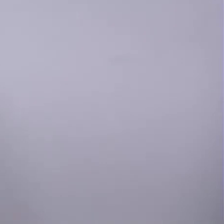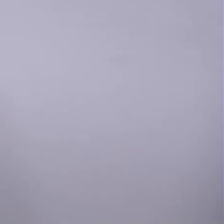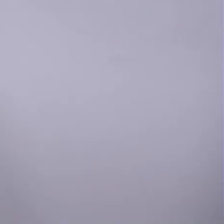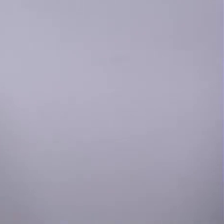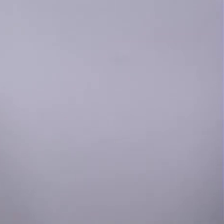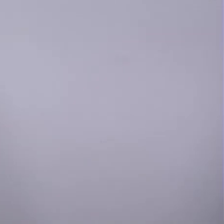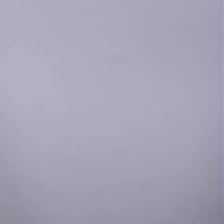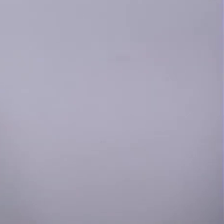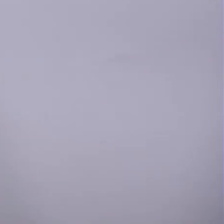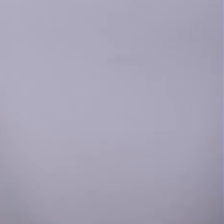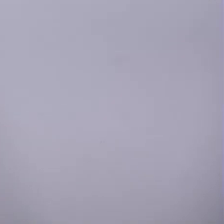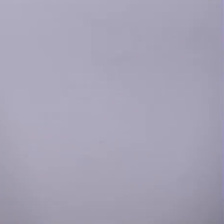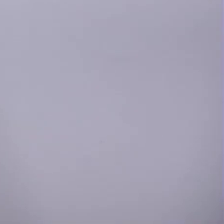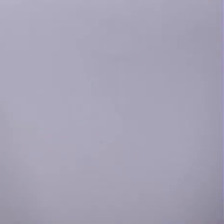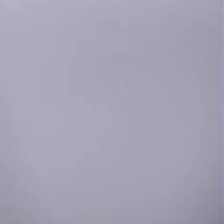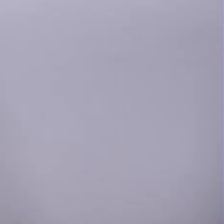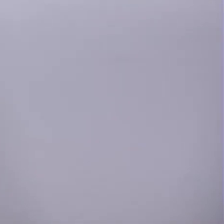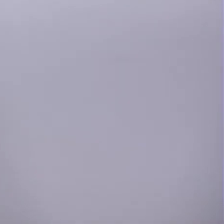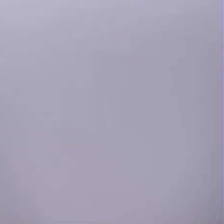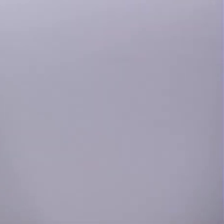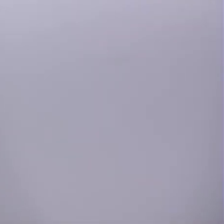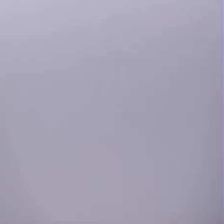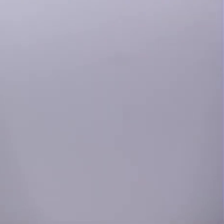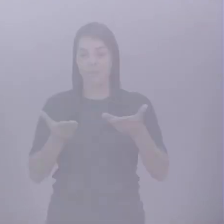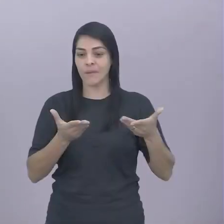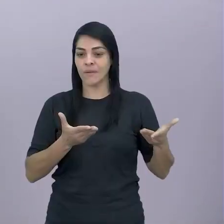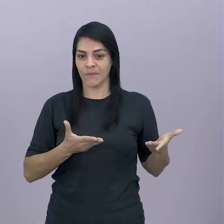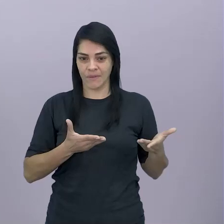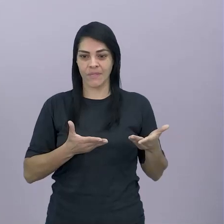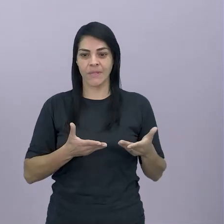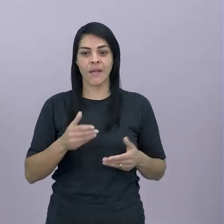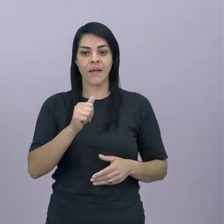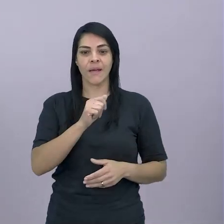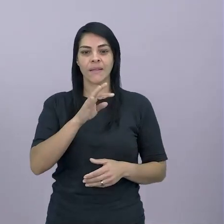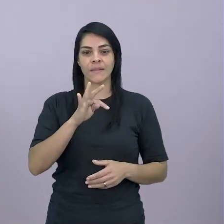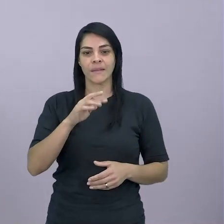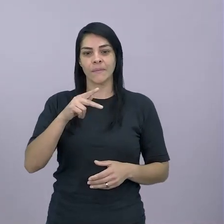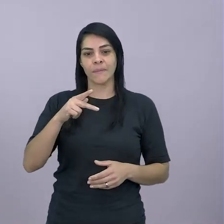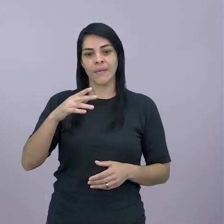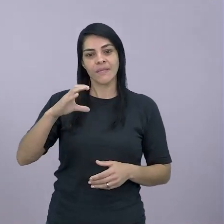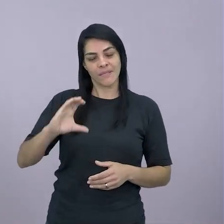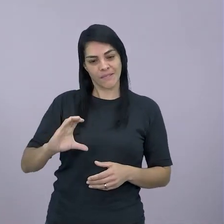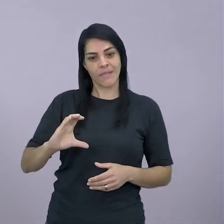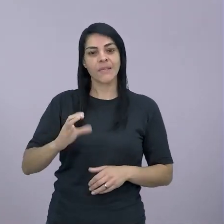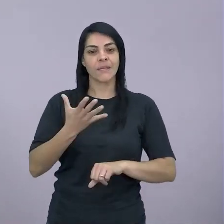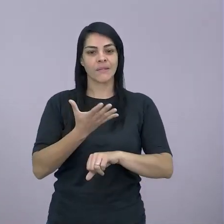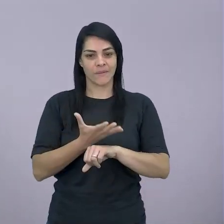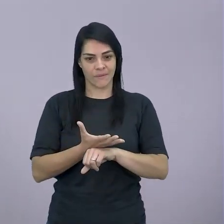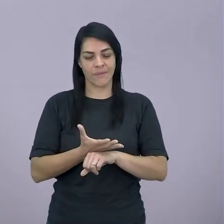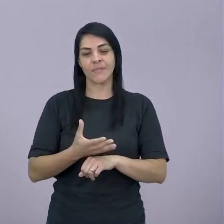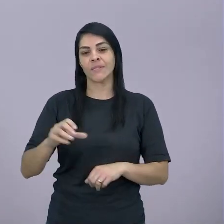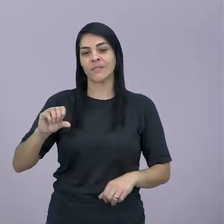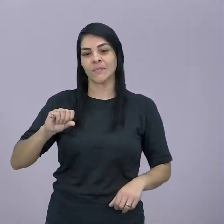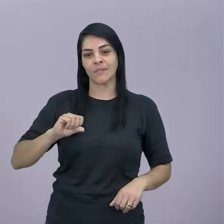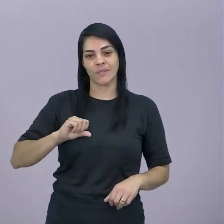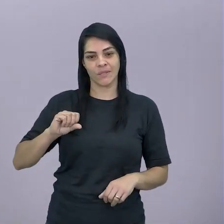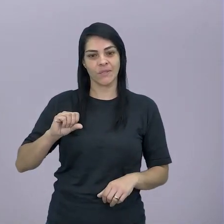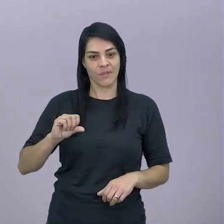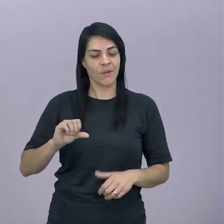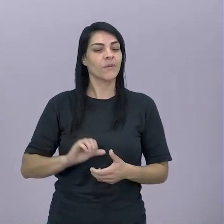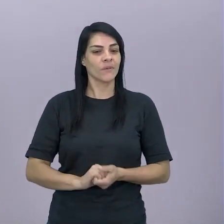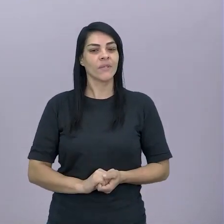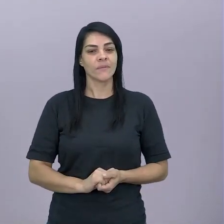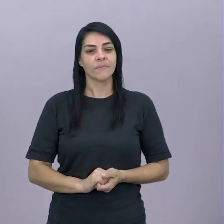Olá, professores, sejam bem-vindos a mais uma TPC do componente 9, Educação, Língua